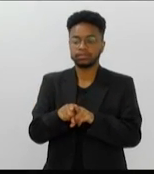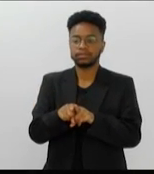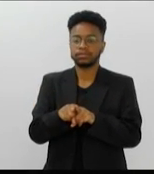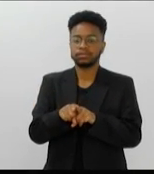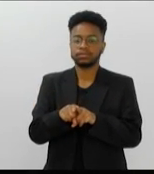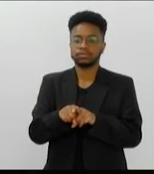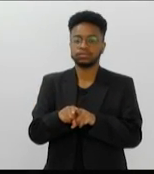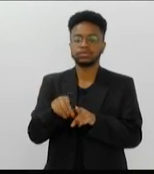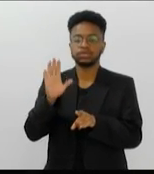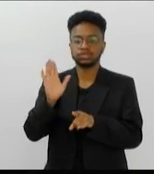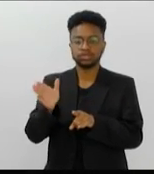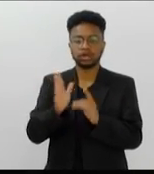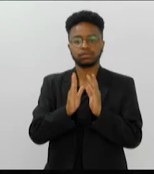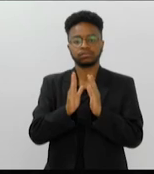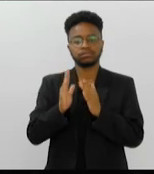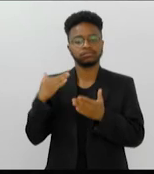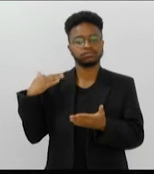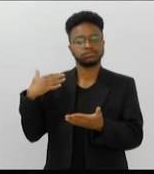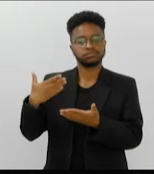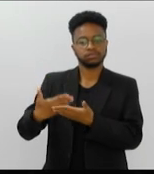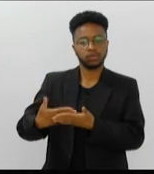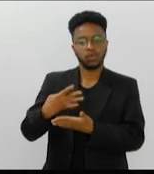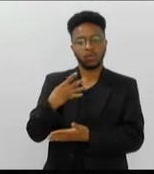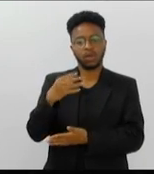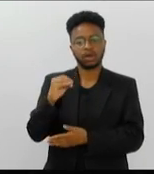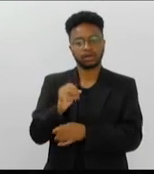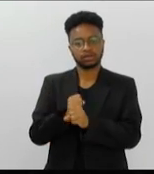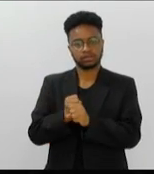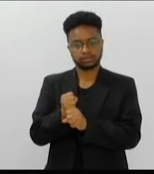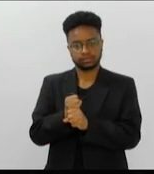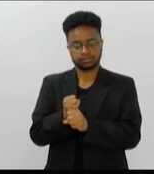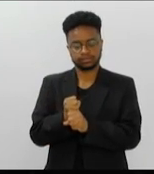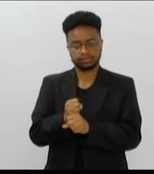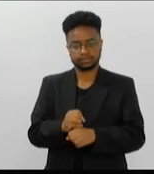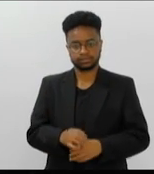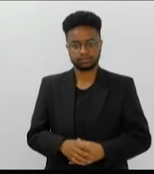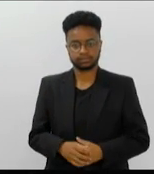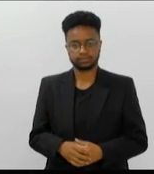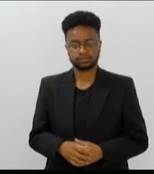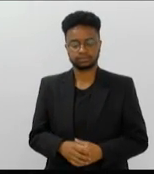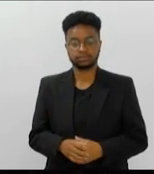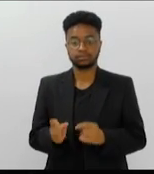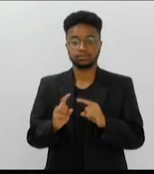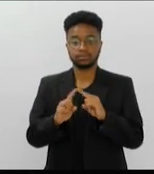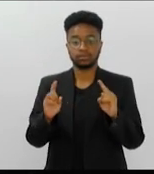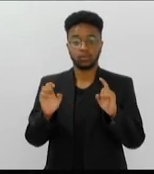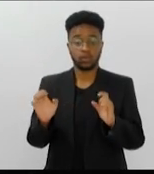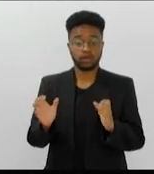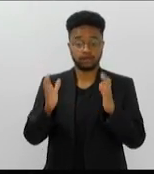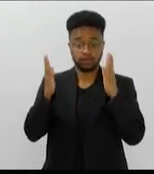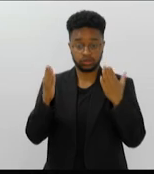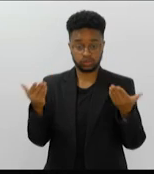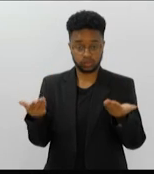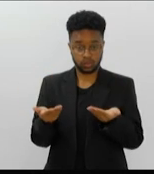se passaram 40 anos. E esse evento